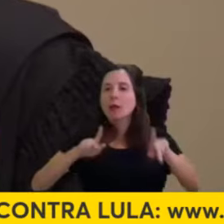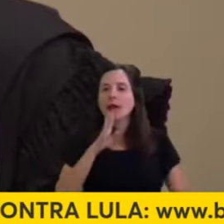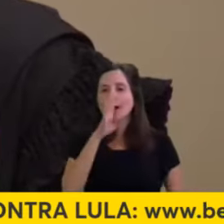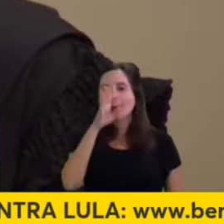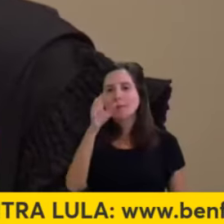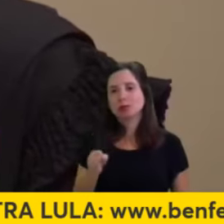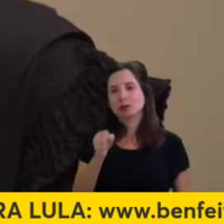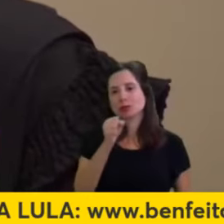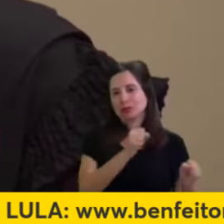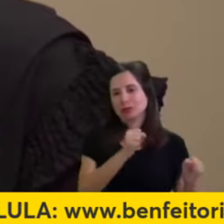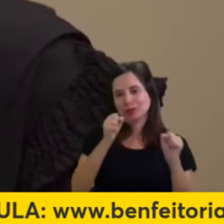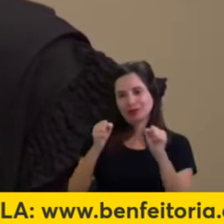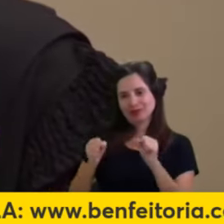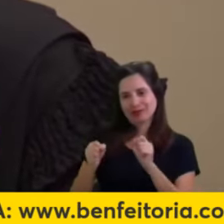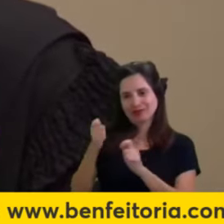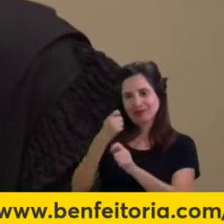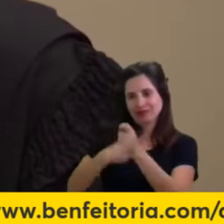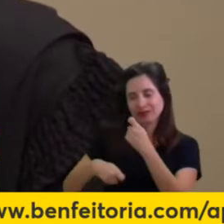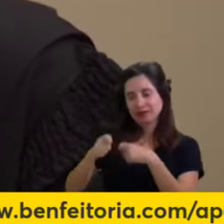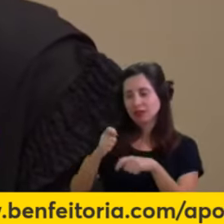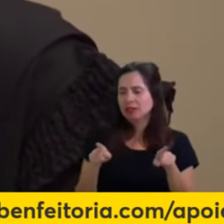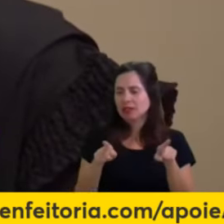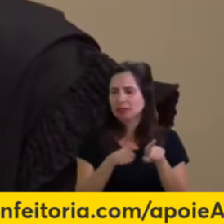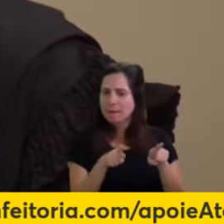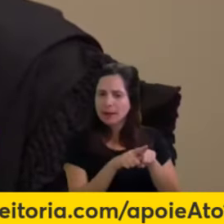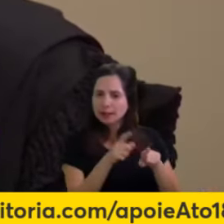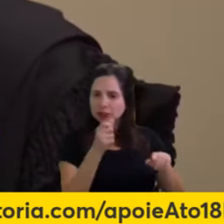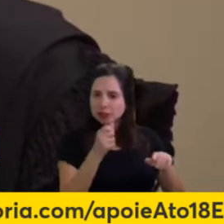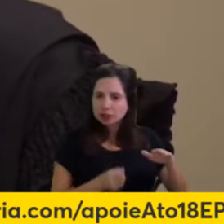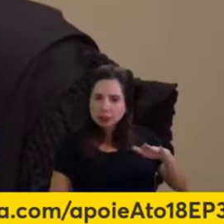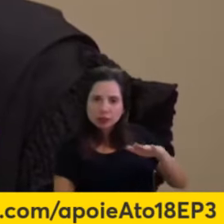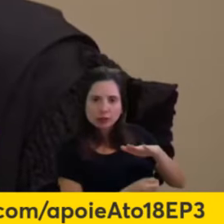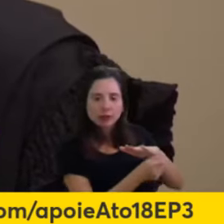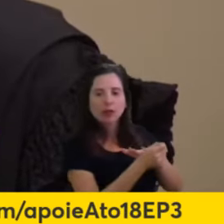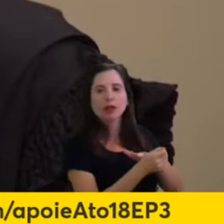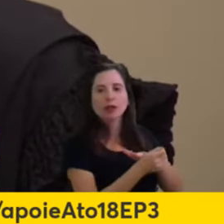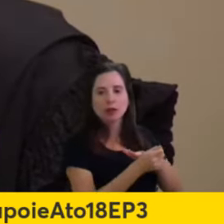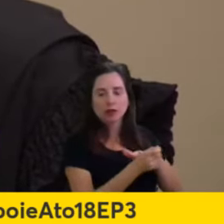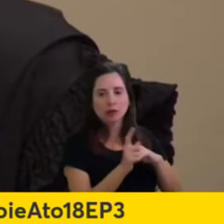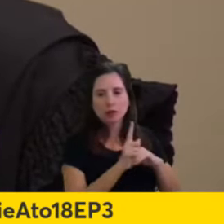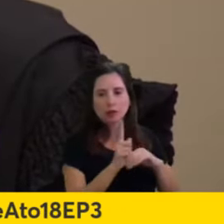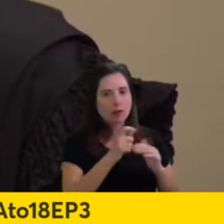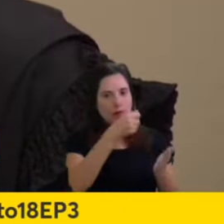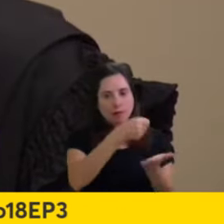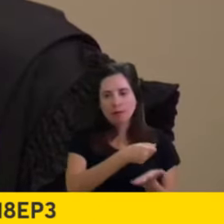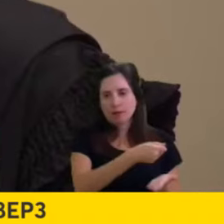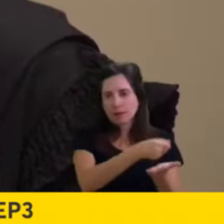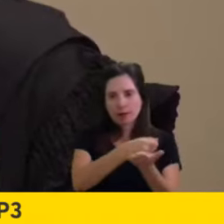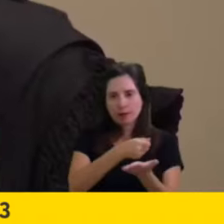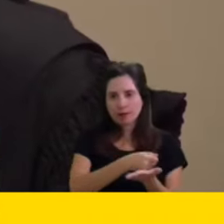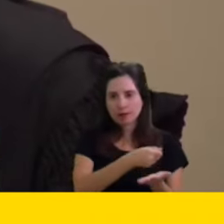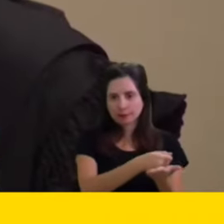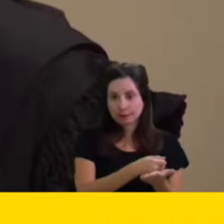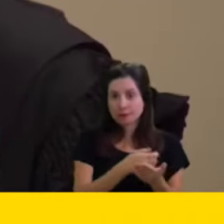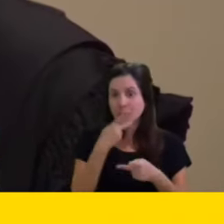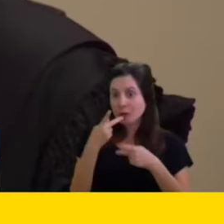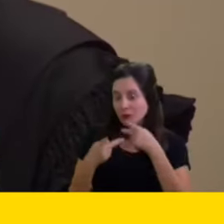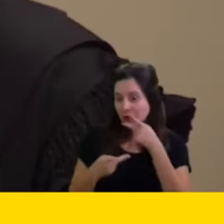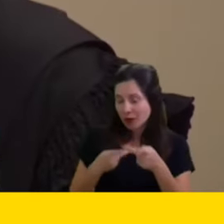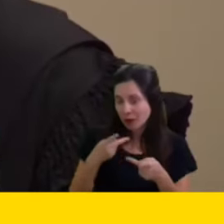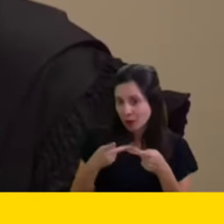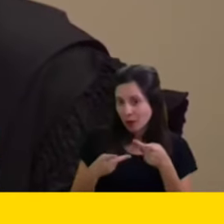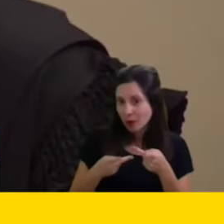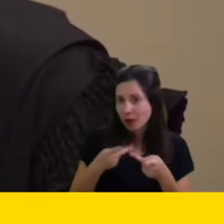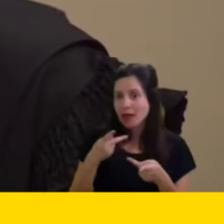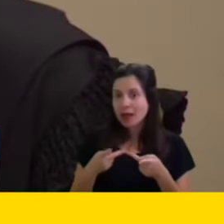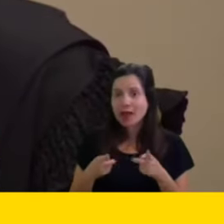econômico muito menos caixa dois quando sequer foi objeto de pagamento Como disse o Ministro Alexandre Moraes no